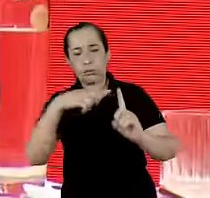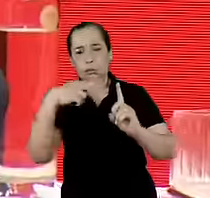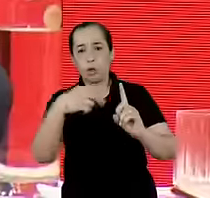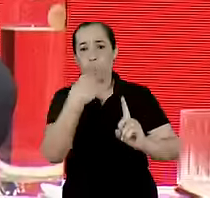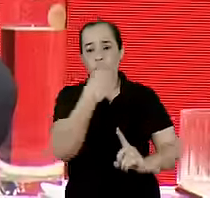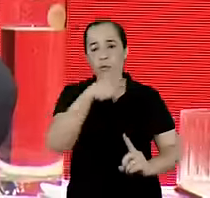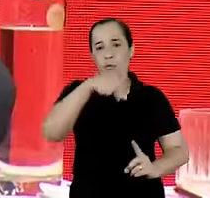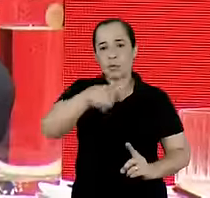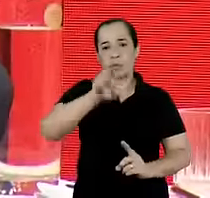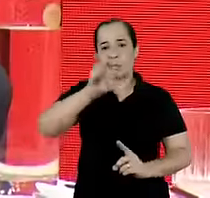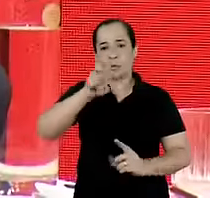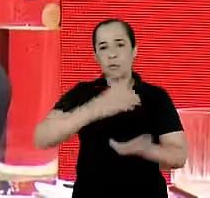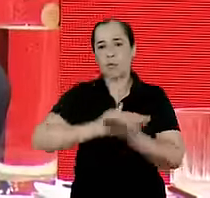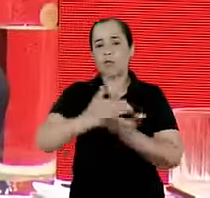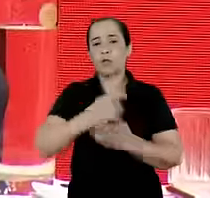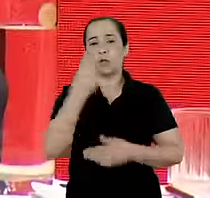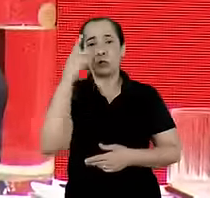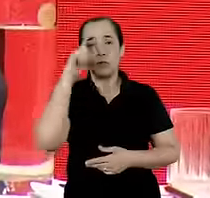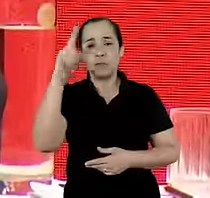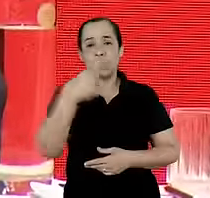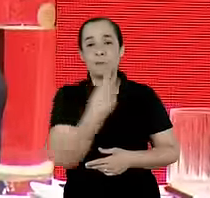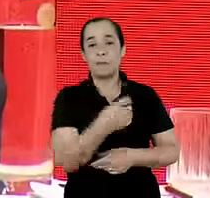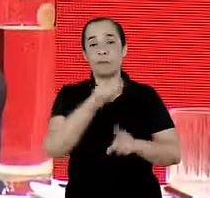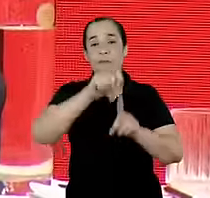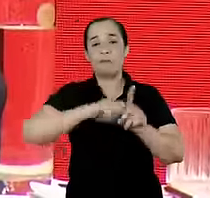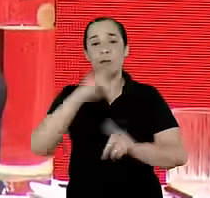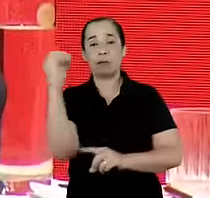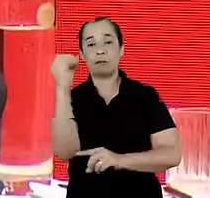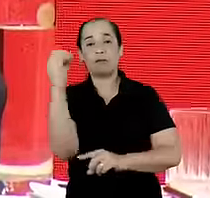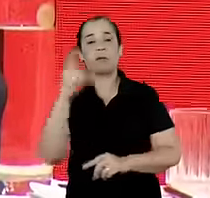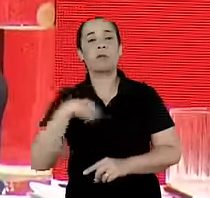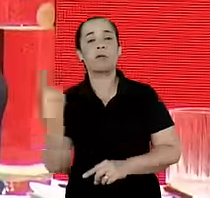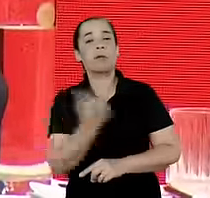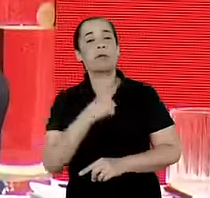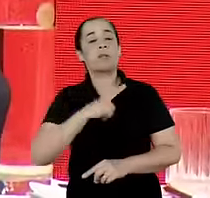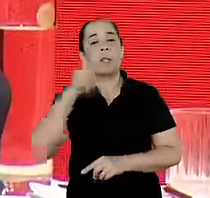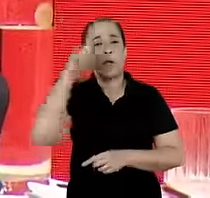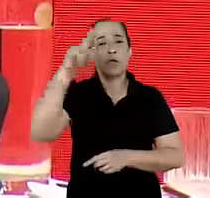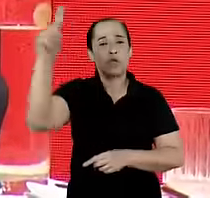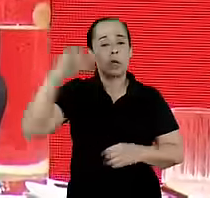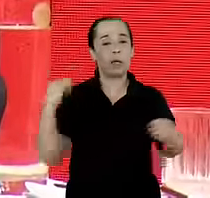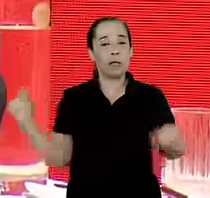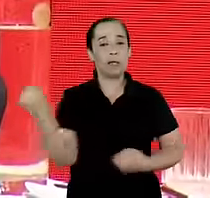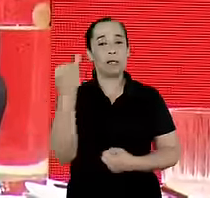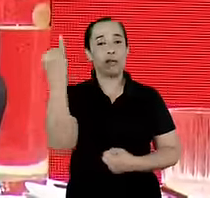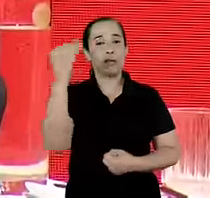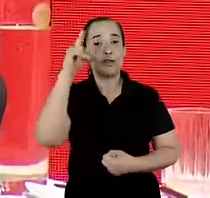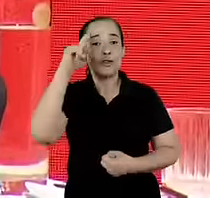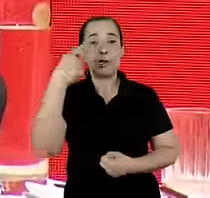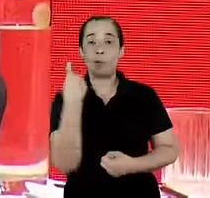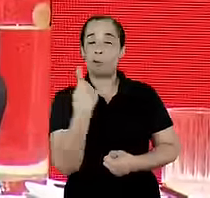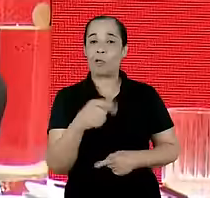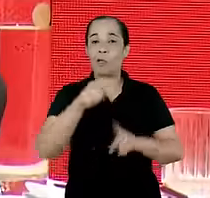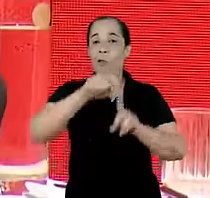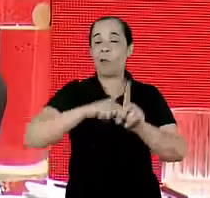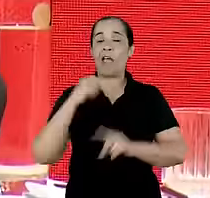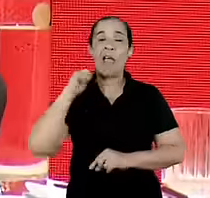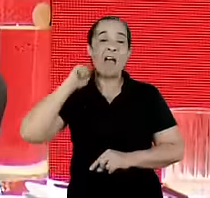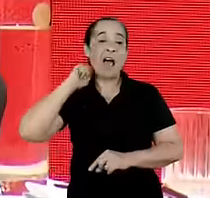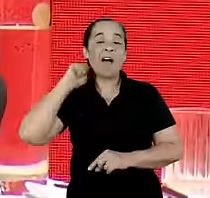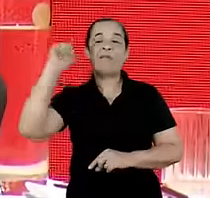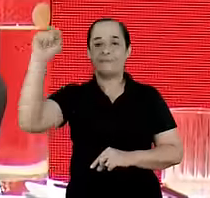agora em primeiro de outubro e nós temos uma data relevante que é 1eo de Abril que é quando grande parte